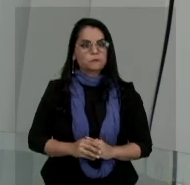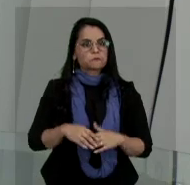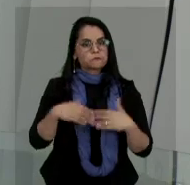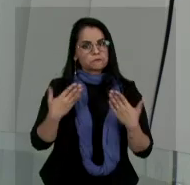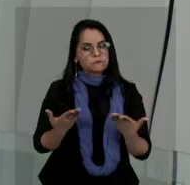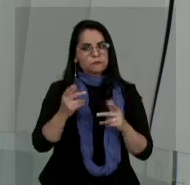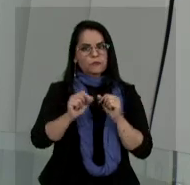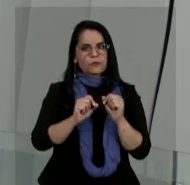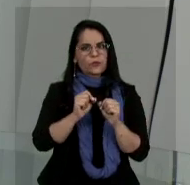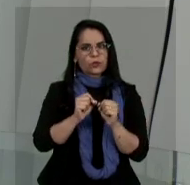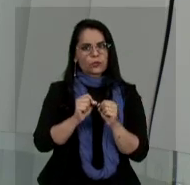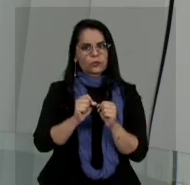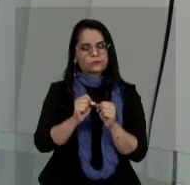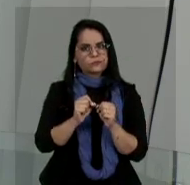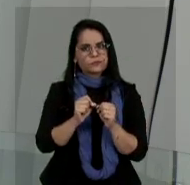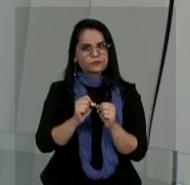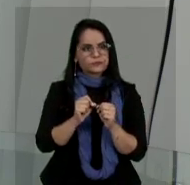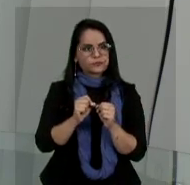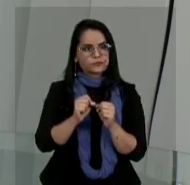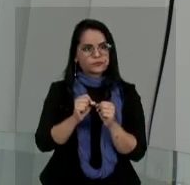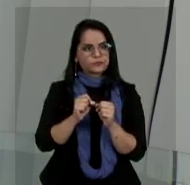Então, através